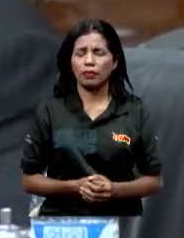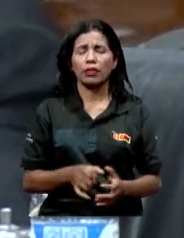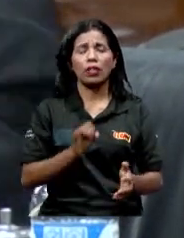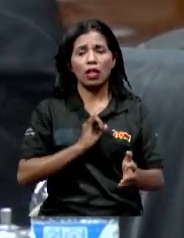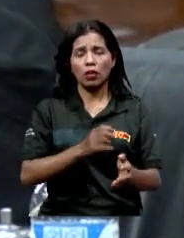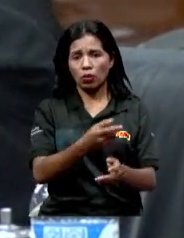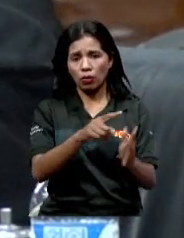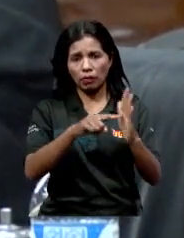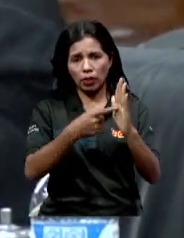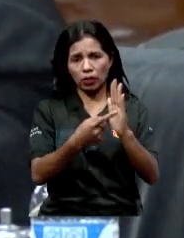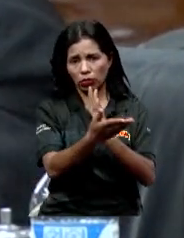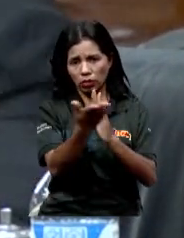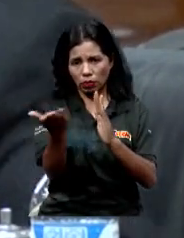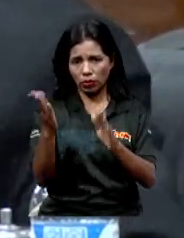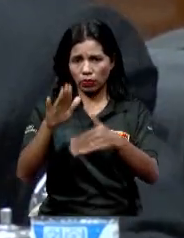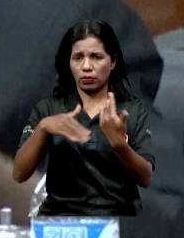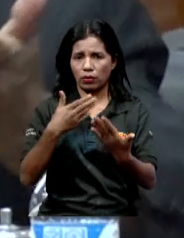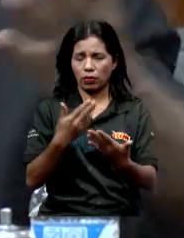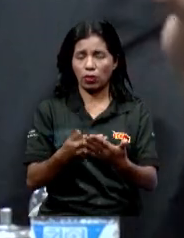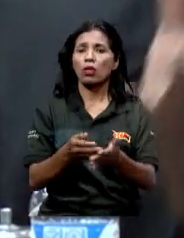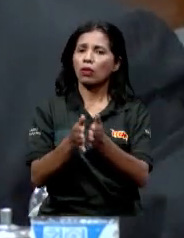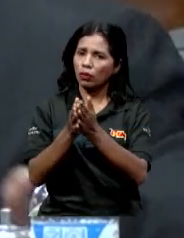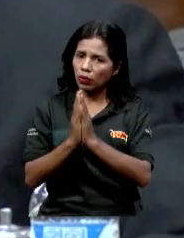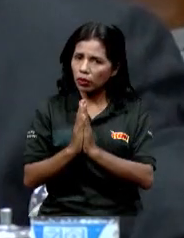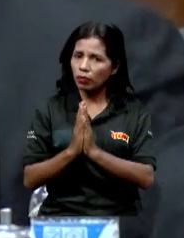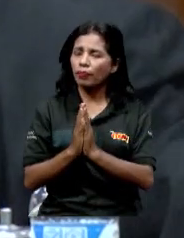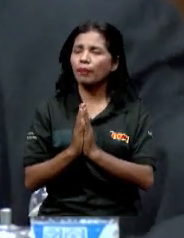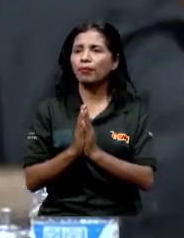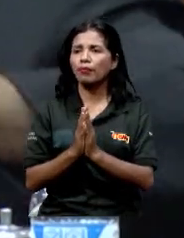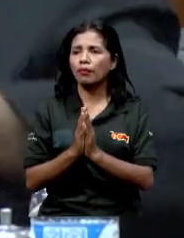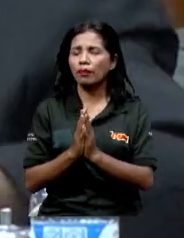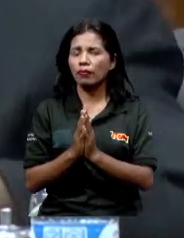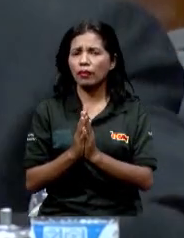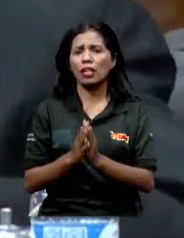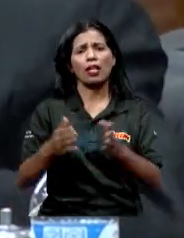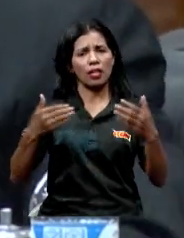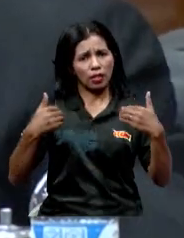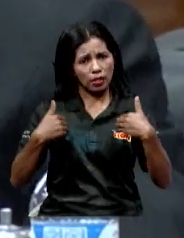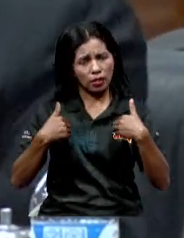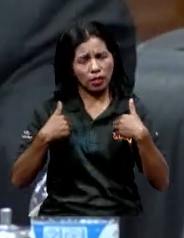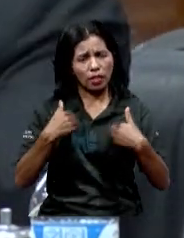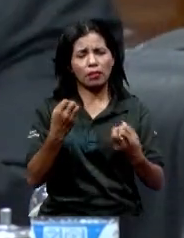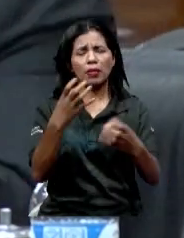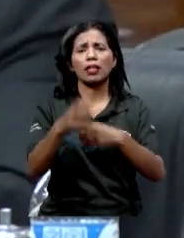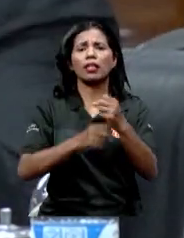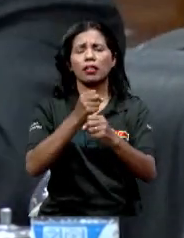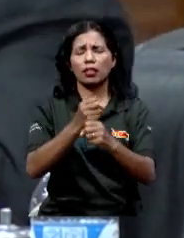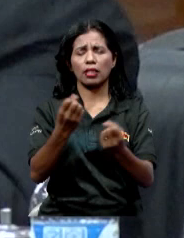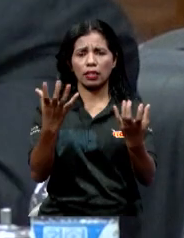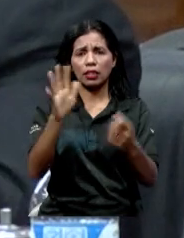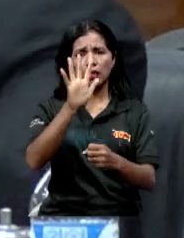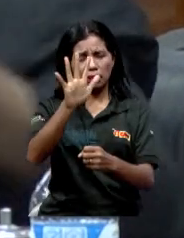Alguns e de Botsirene. E os mós. E a boa de balo na beia, tira lima na ida, tu ralo a